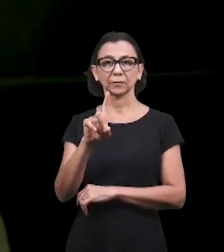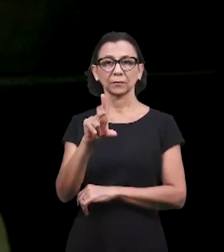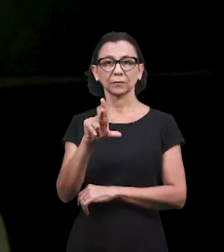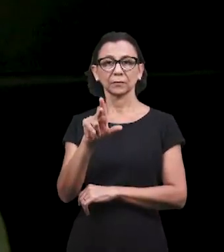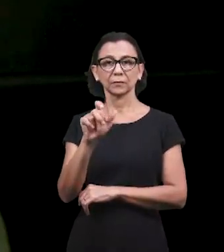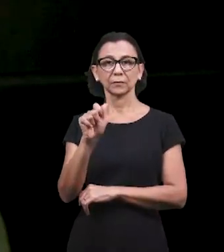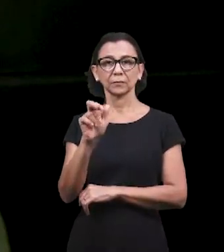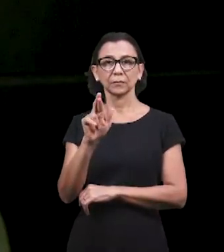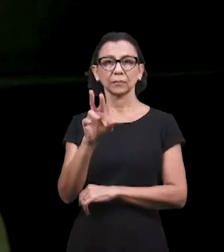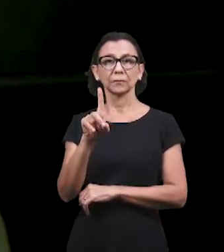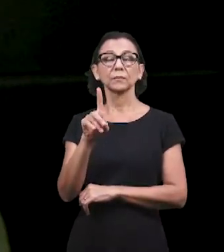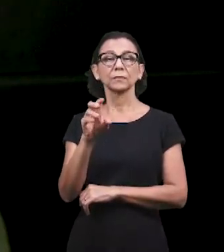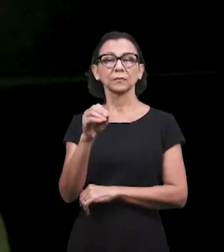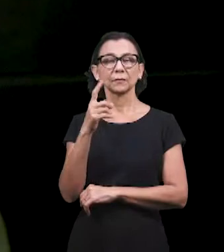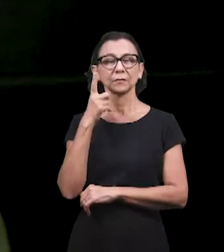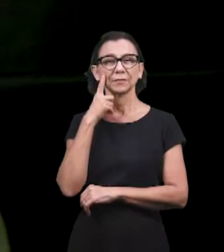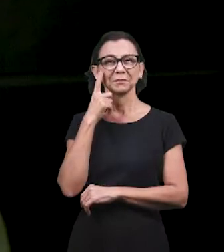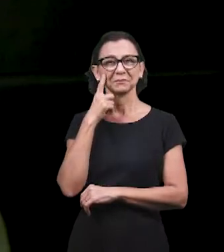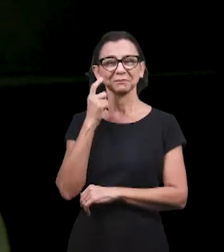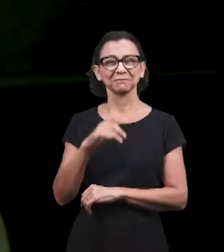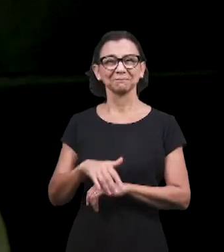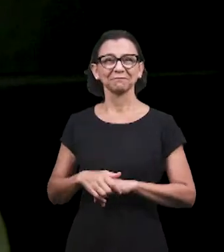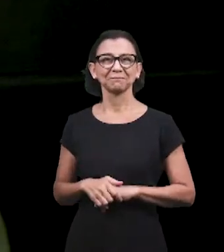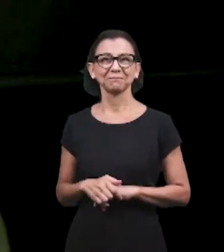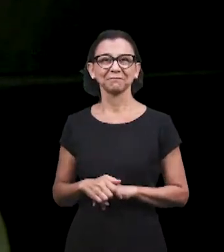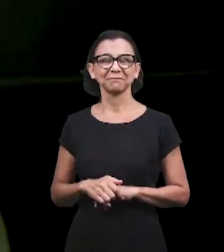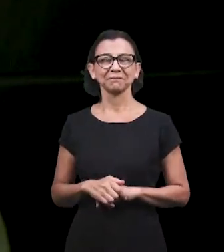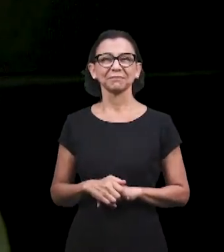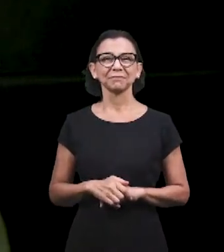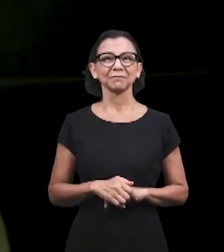a frase que ele enviou para o portal, postada no portal. A frase diz assim: